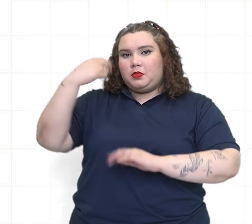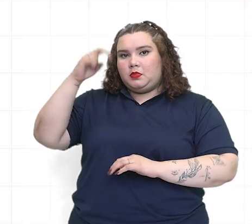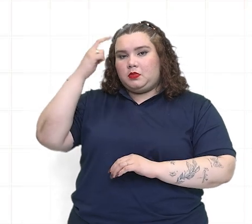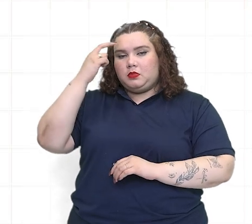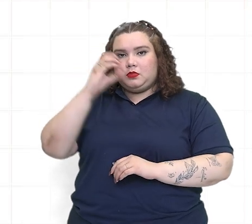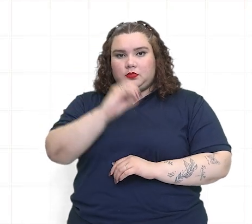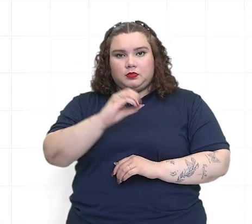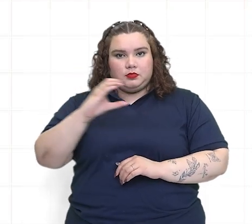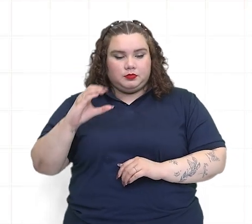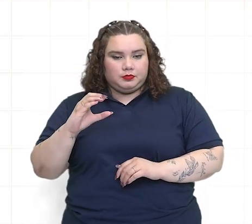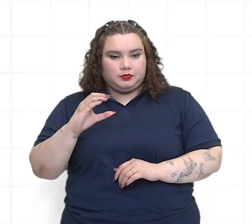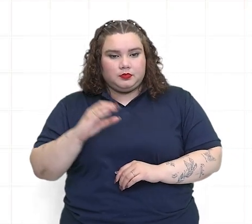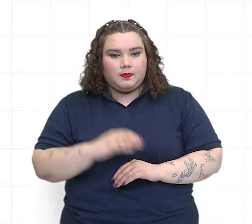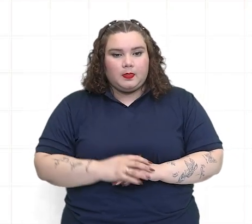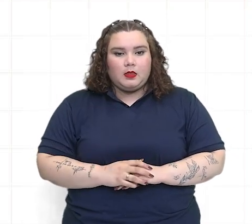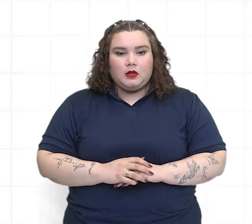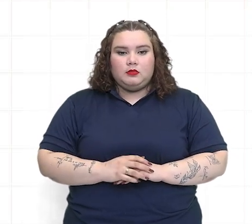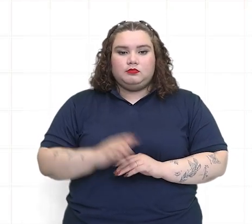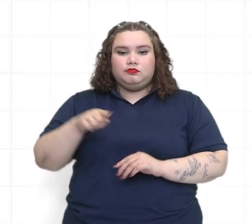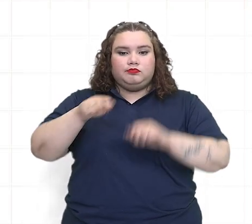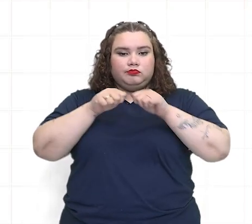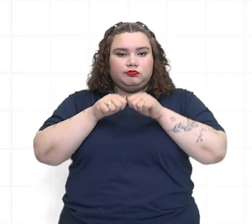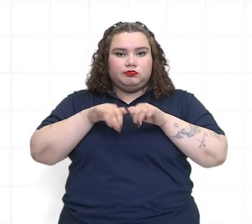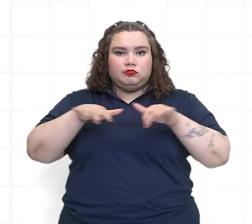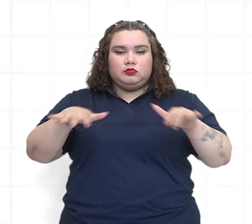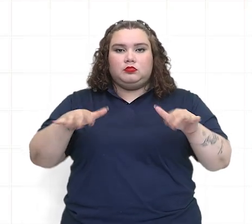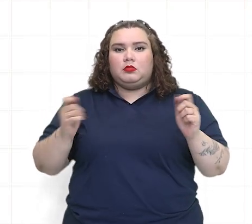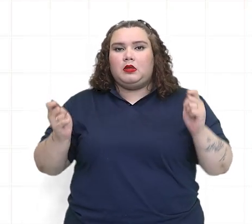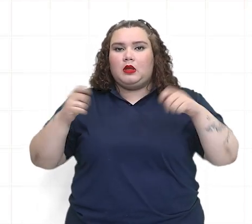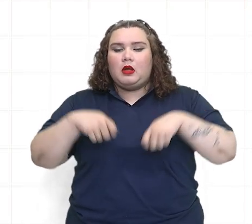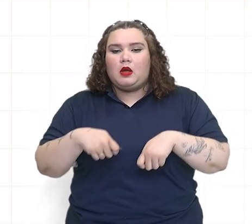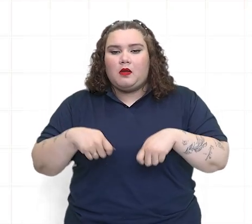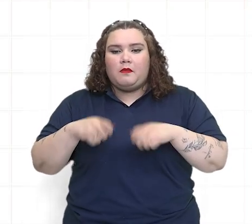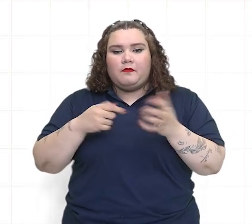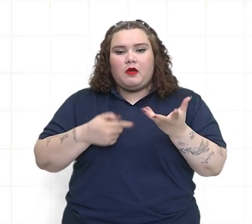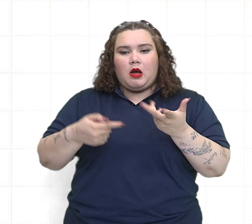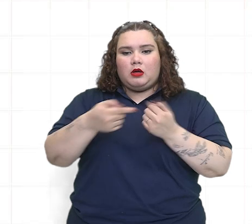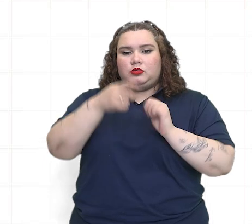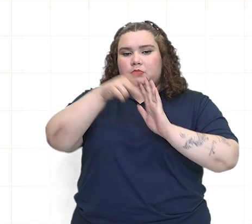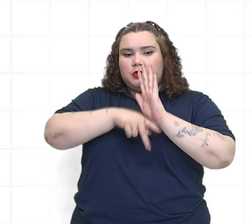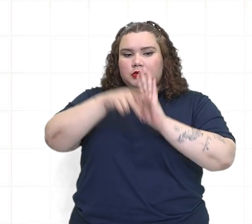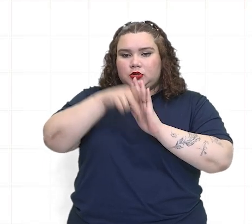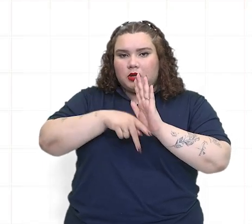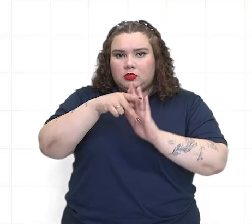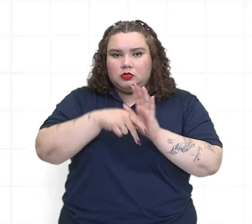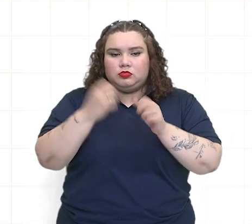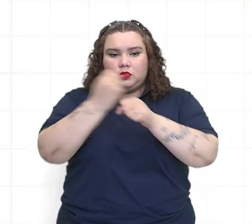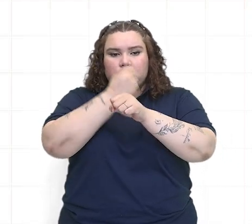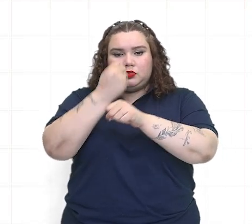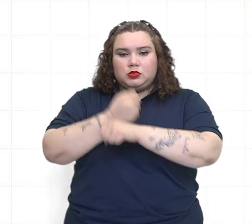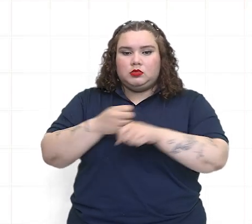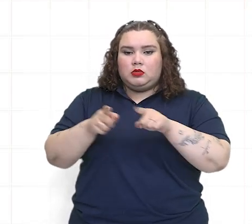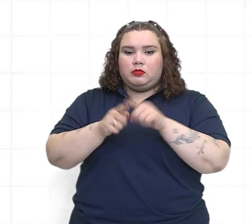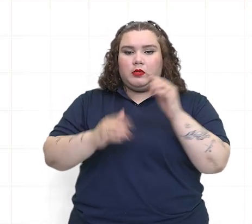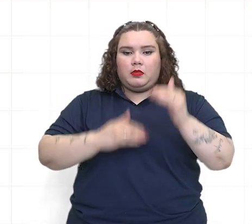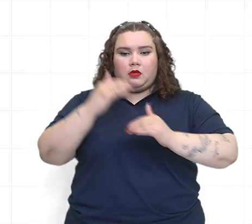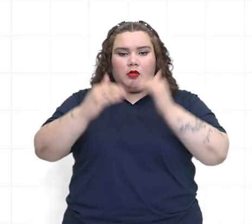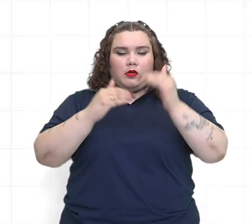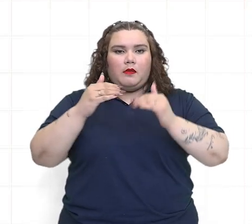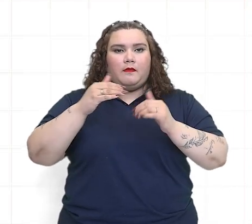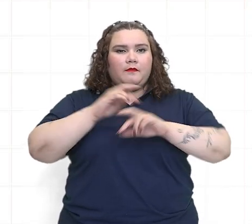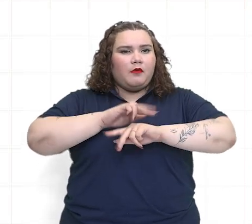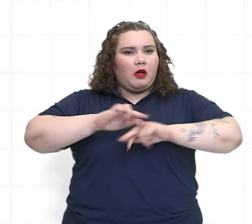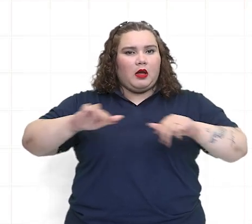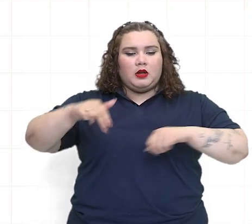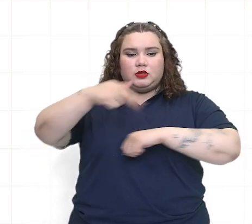cultura ocidental. Sua rede permitiu projetos de construção e desenvolvimento em